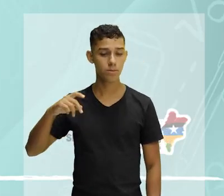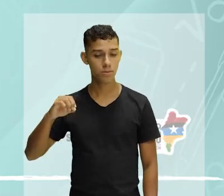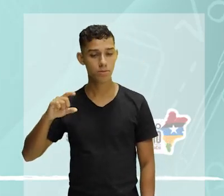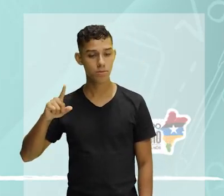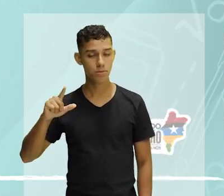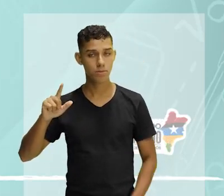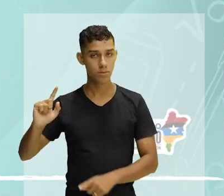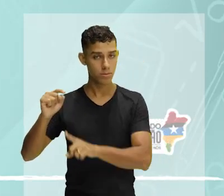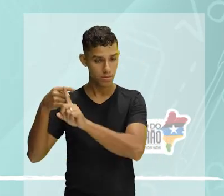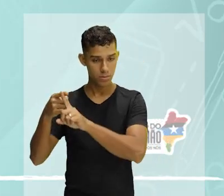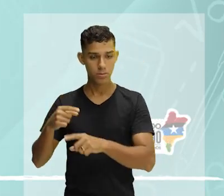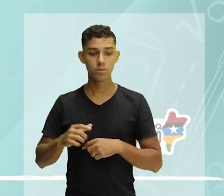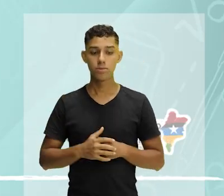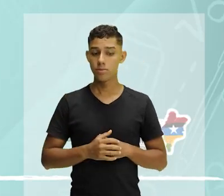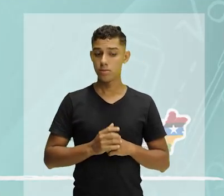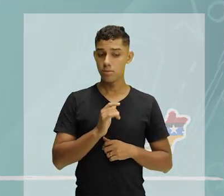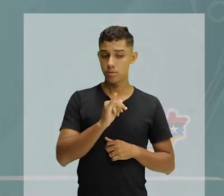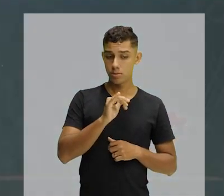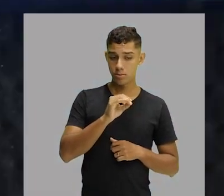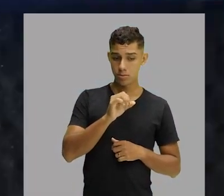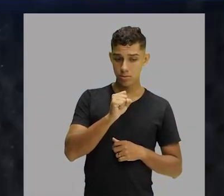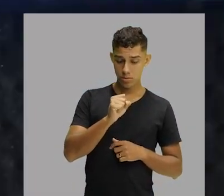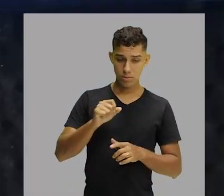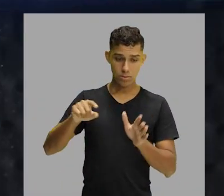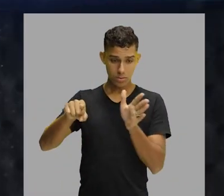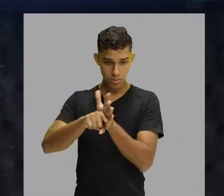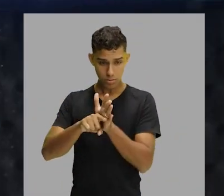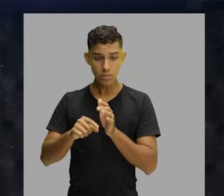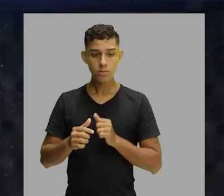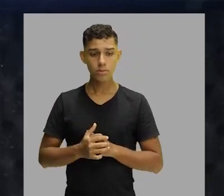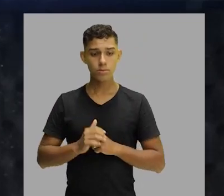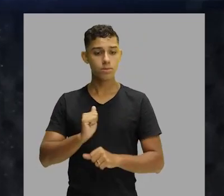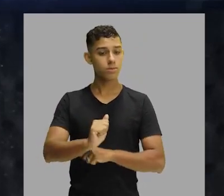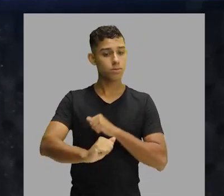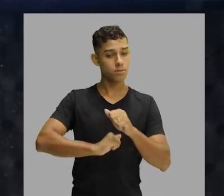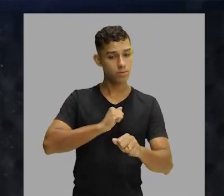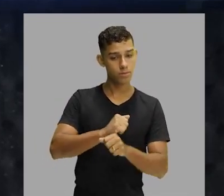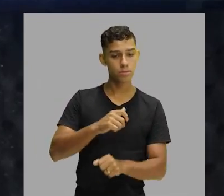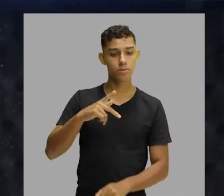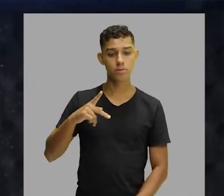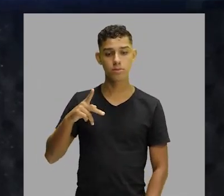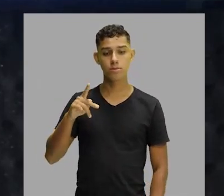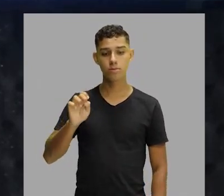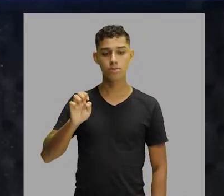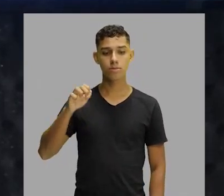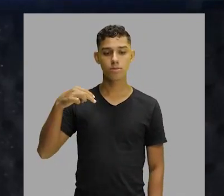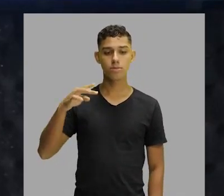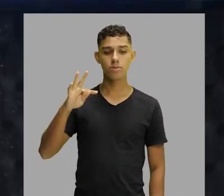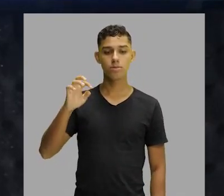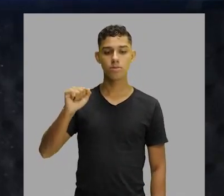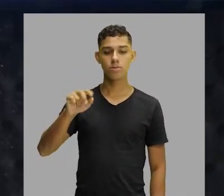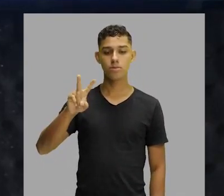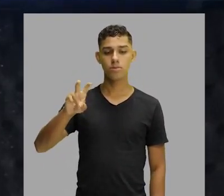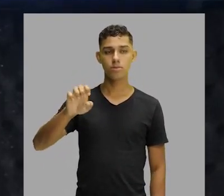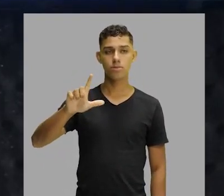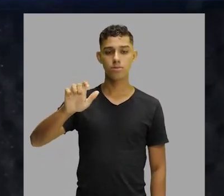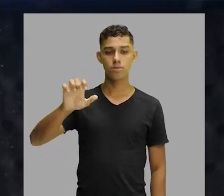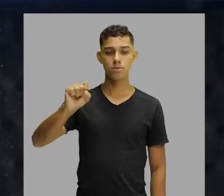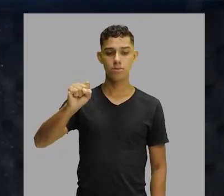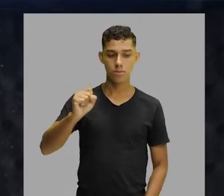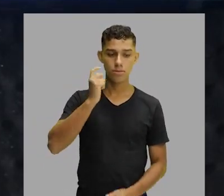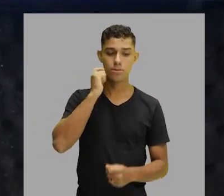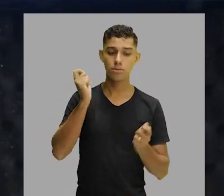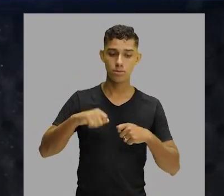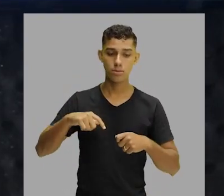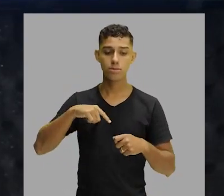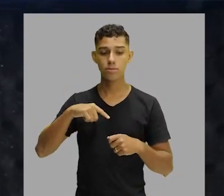átomos pentavalentes ou átomos doadores. Lembrando o seguinte, que um semicondutor do tipo P é da dopagem P. A